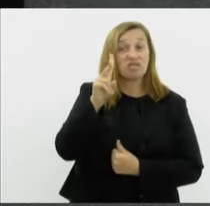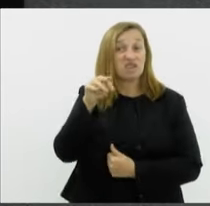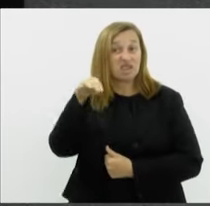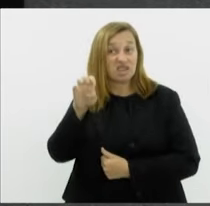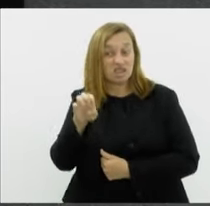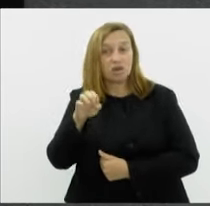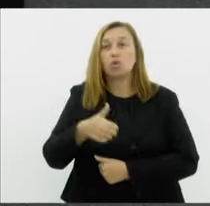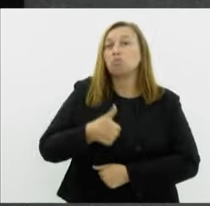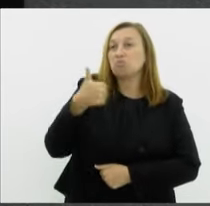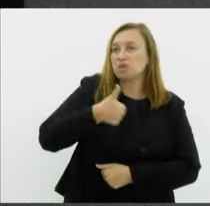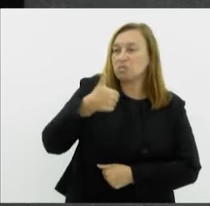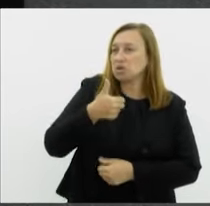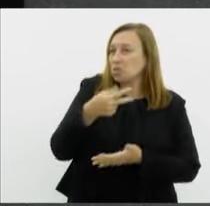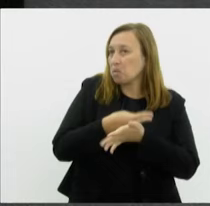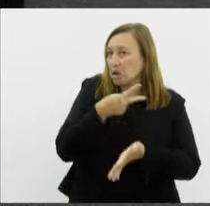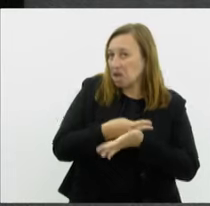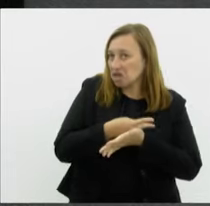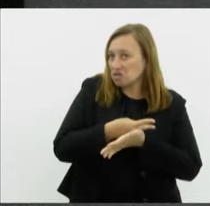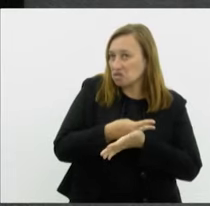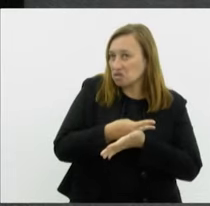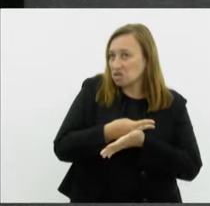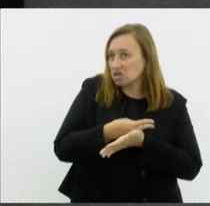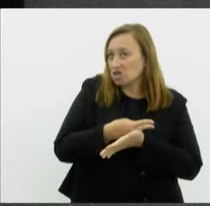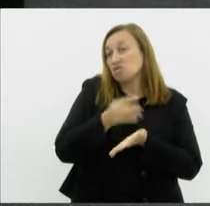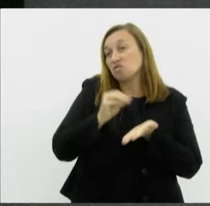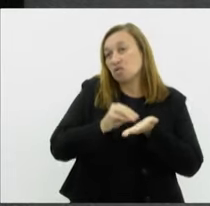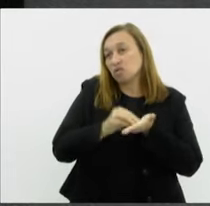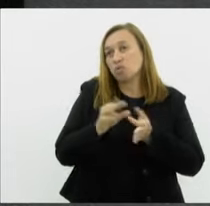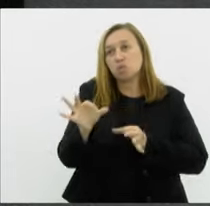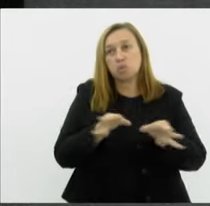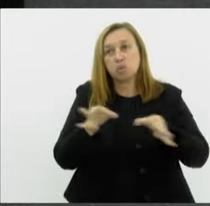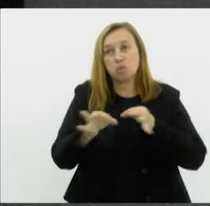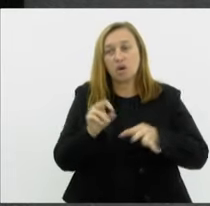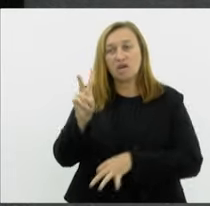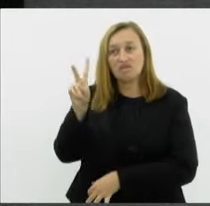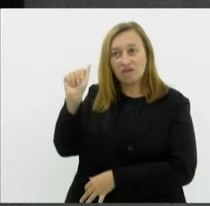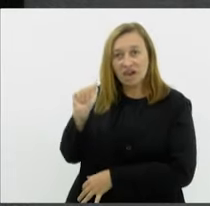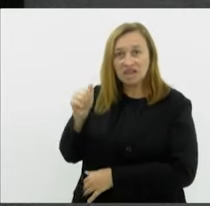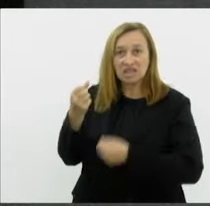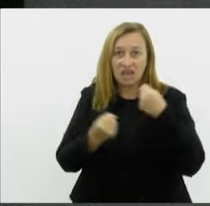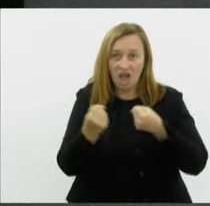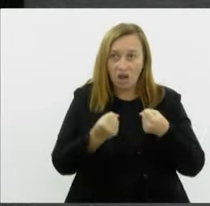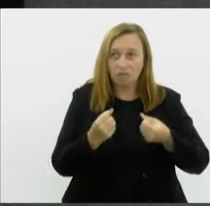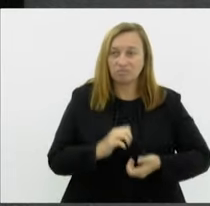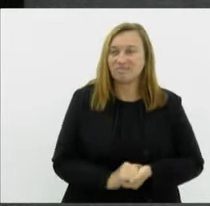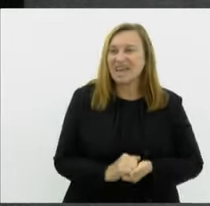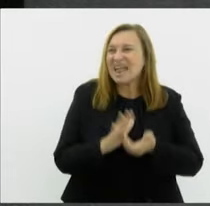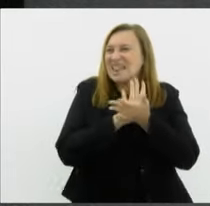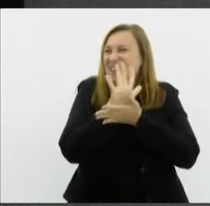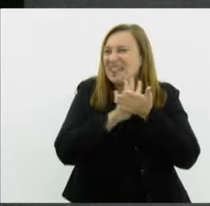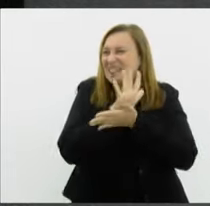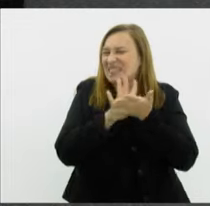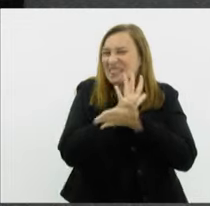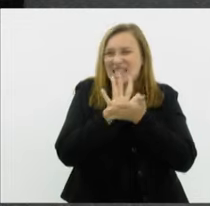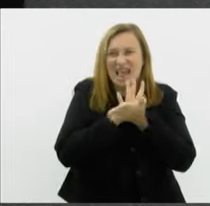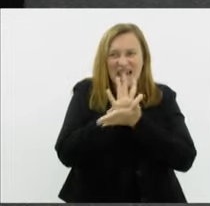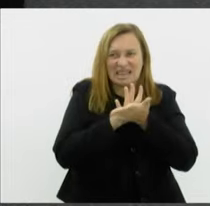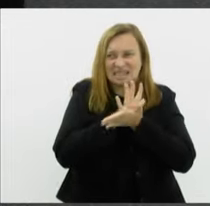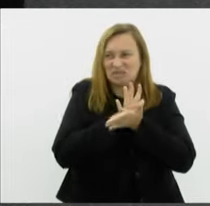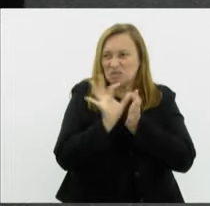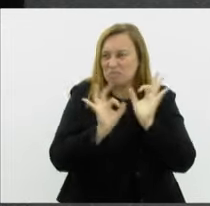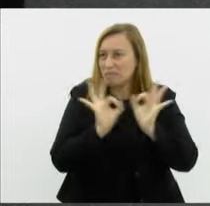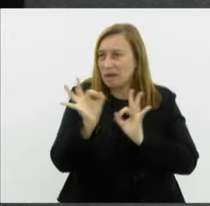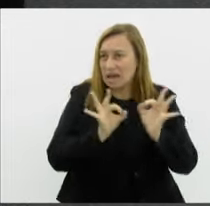primeiro grande erro, que faltou planejamento, são as vagas dos automóveis. Nada, nada absolutamente foi feito